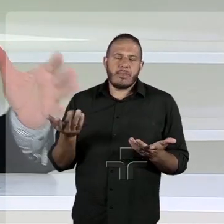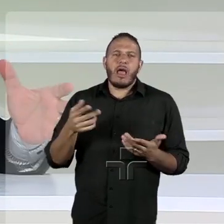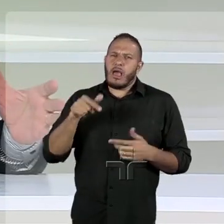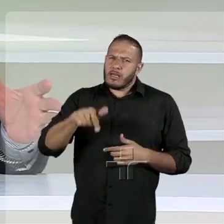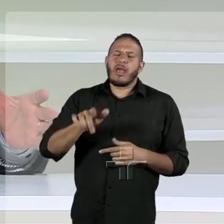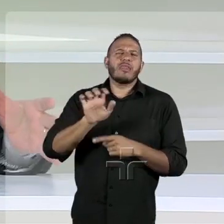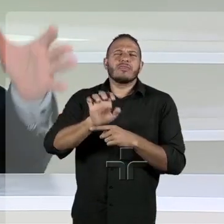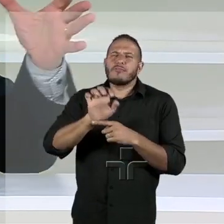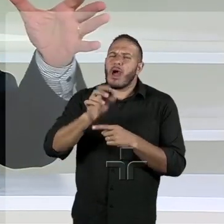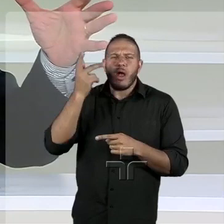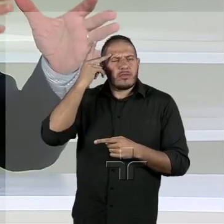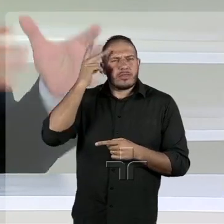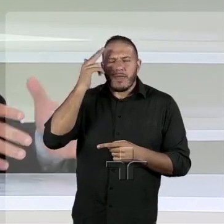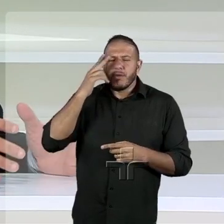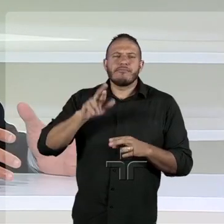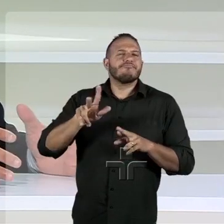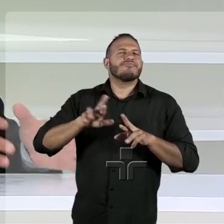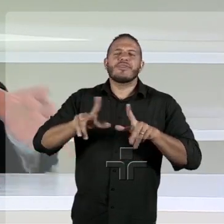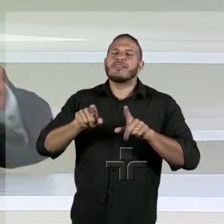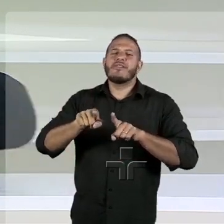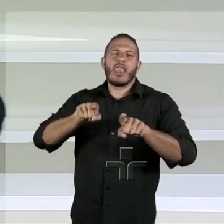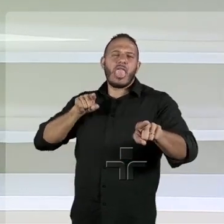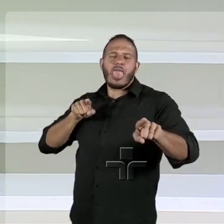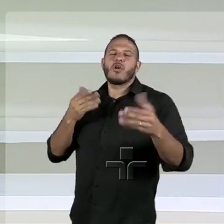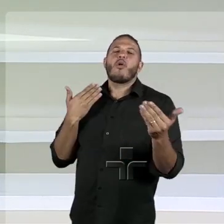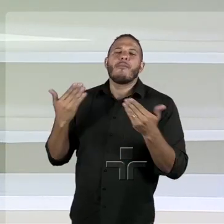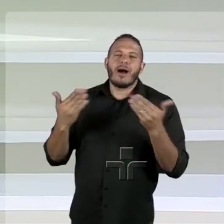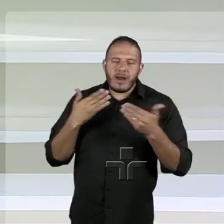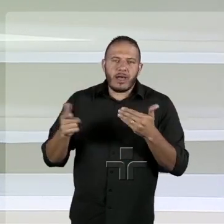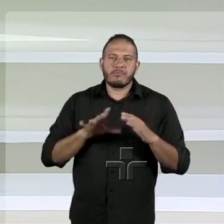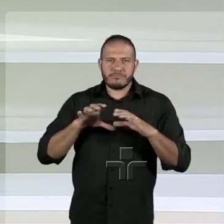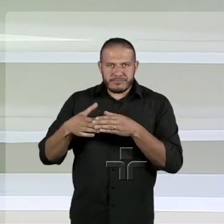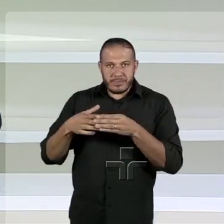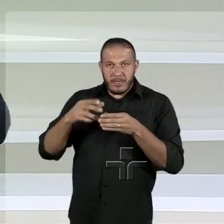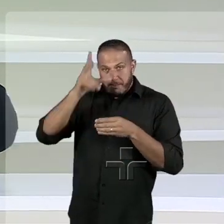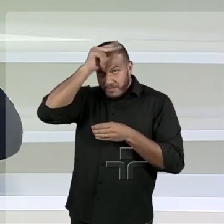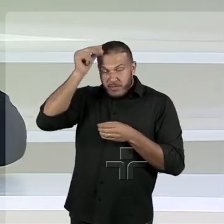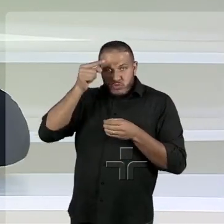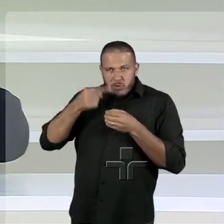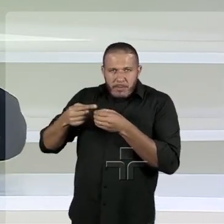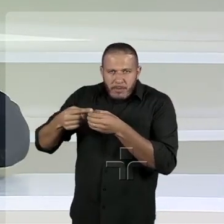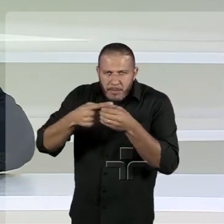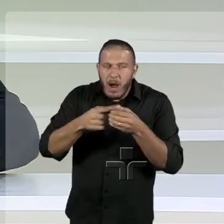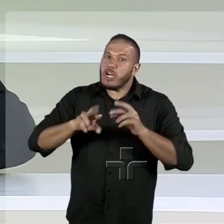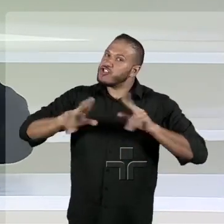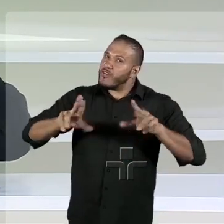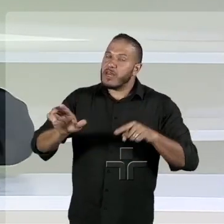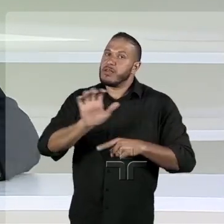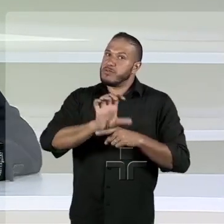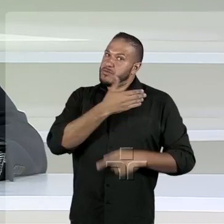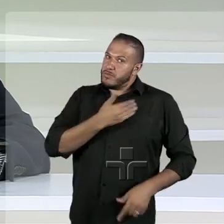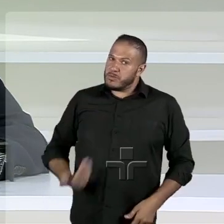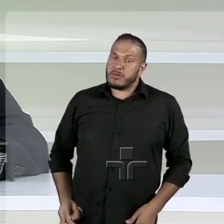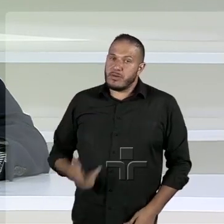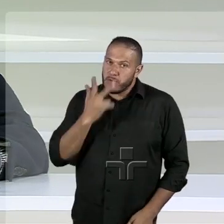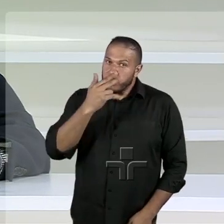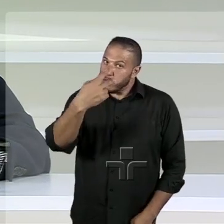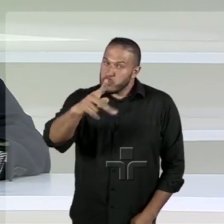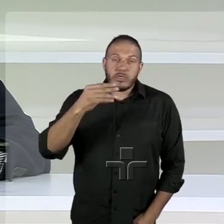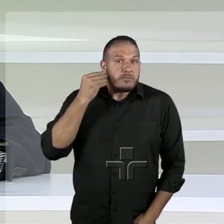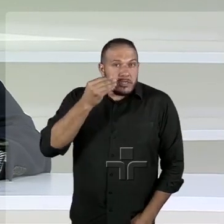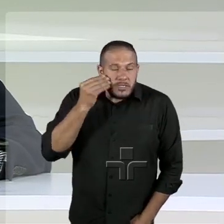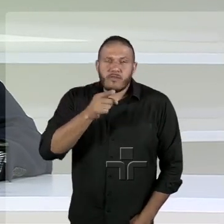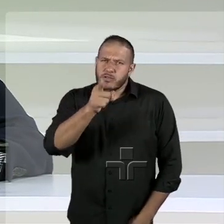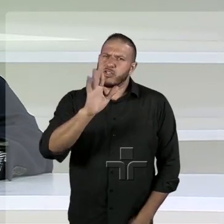muito distante entre a rede estadual e as redes municipais. Eu acho que, pela sua experiência como ministro, como o